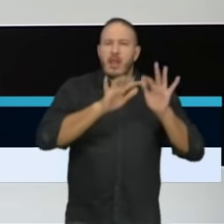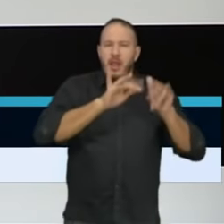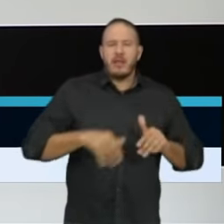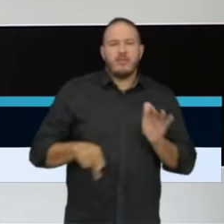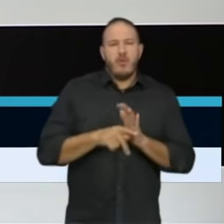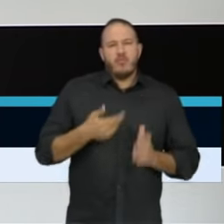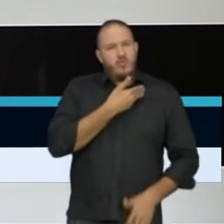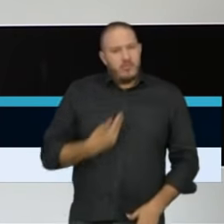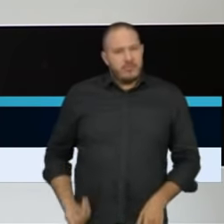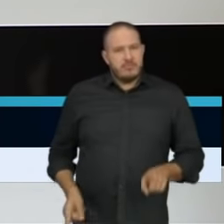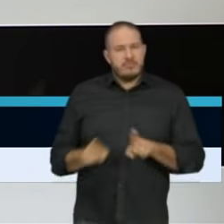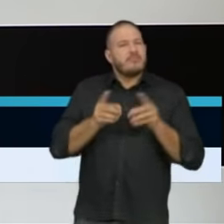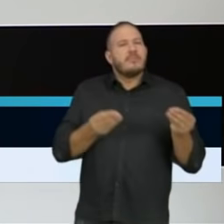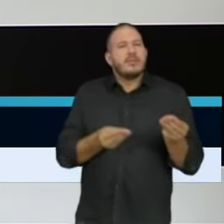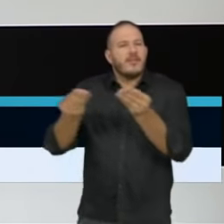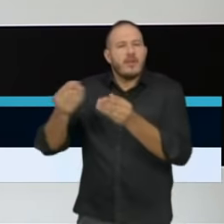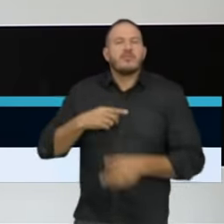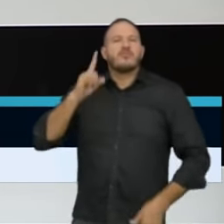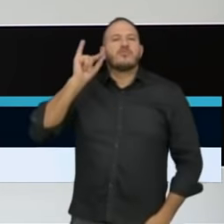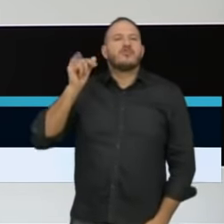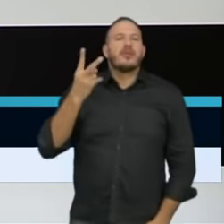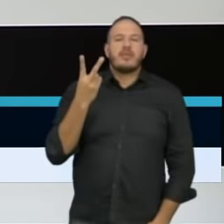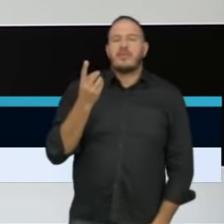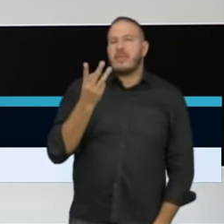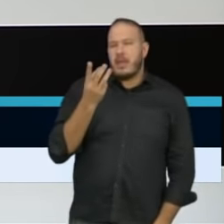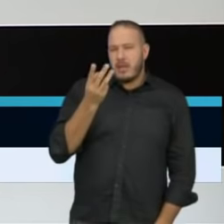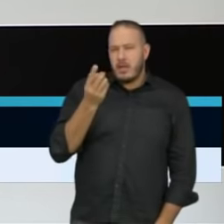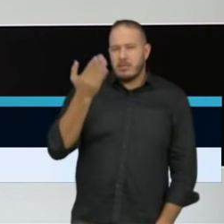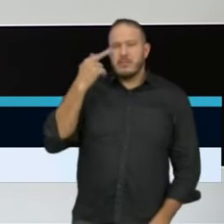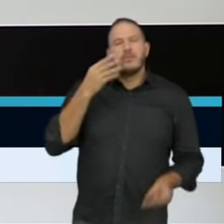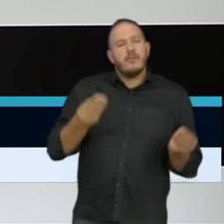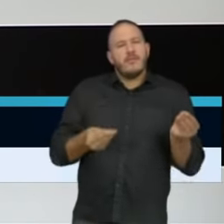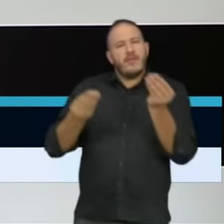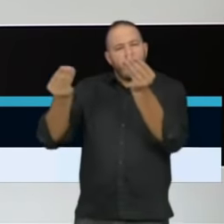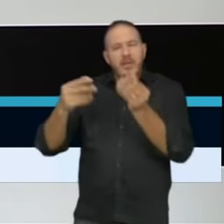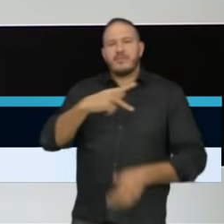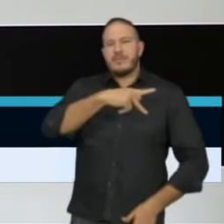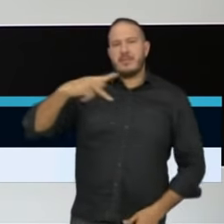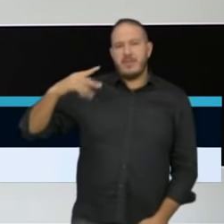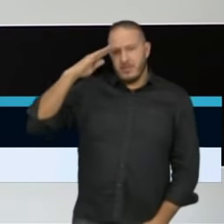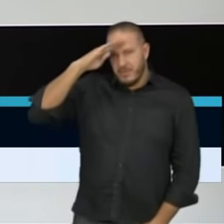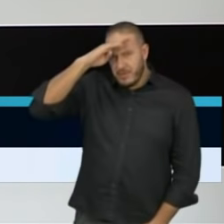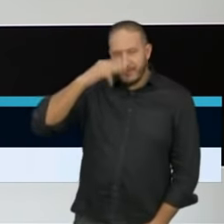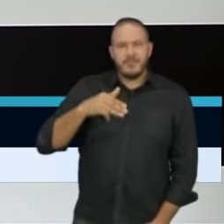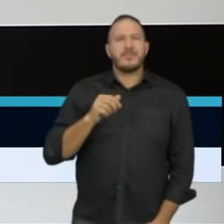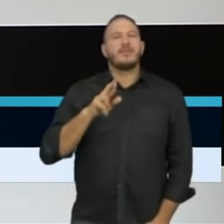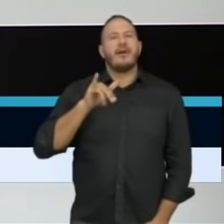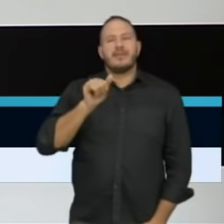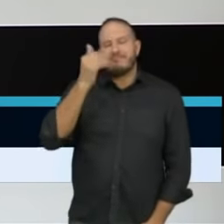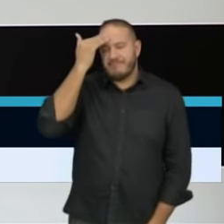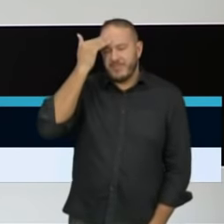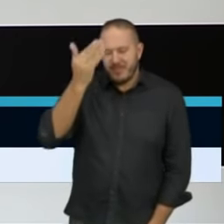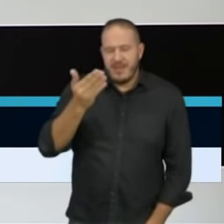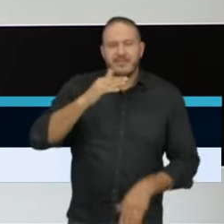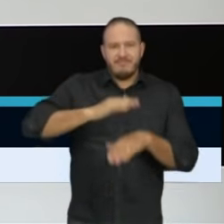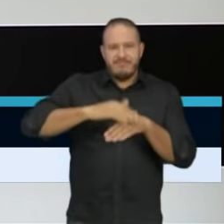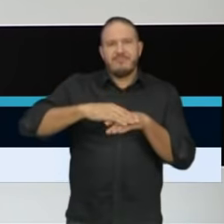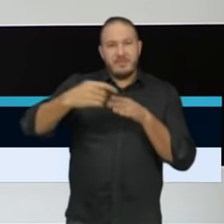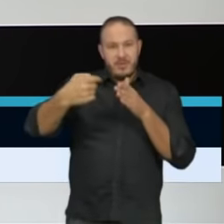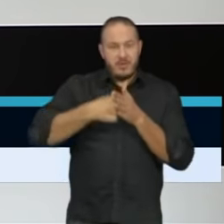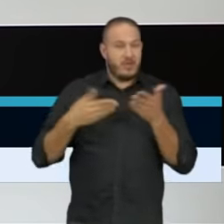governadores, encaminhada no último dia 13 para o presidente da República. Marina, muito obrigado. Vamos agora a